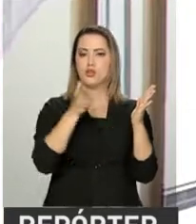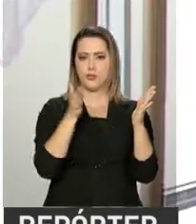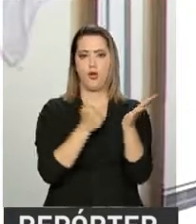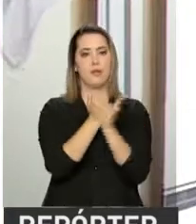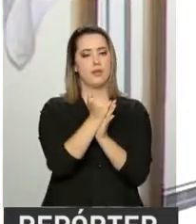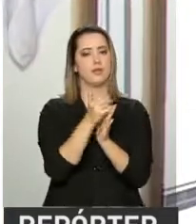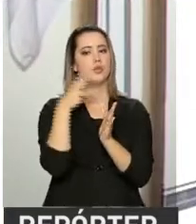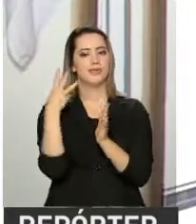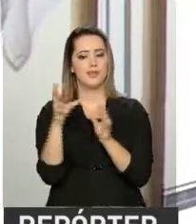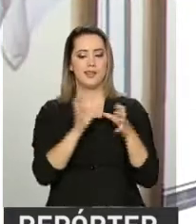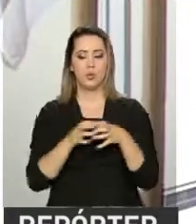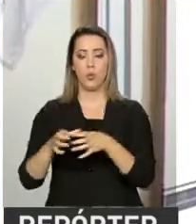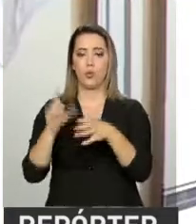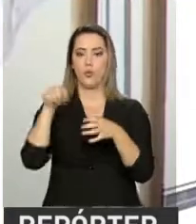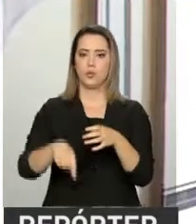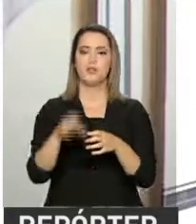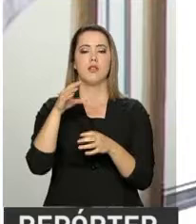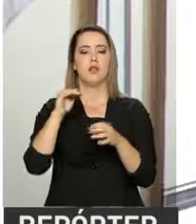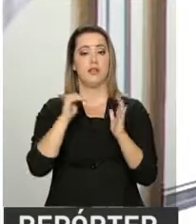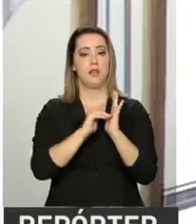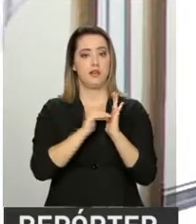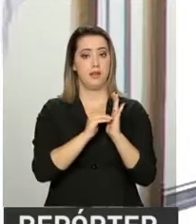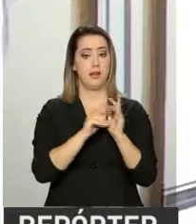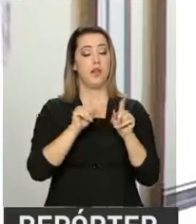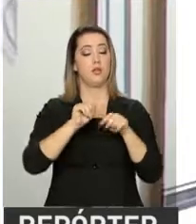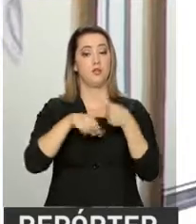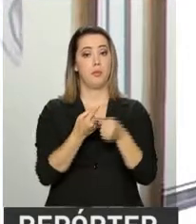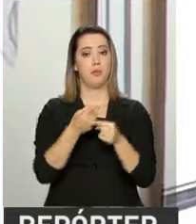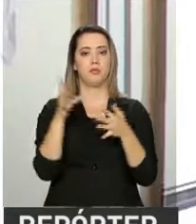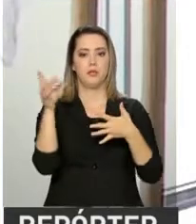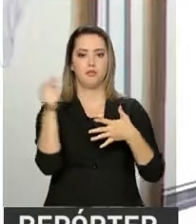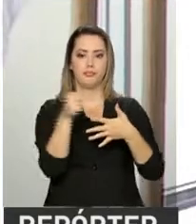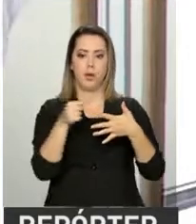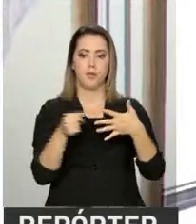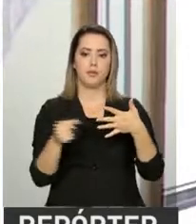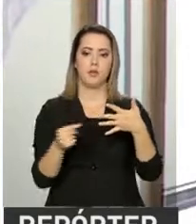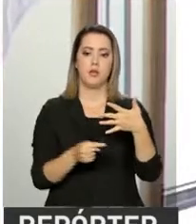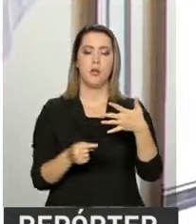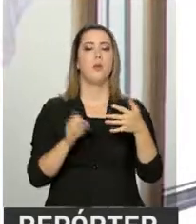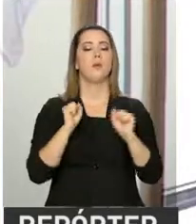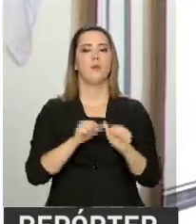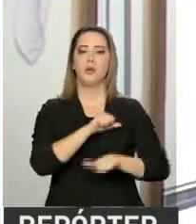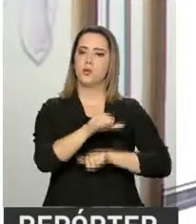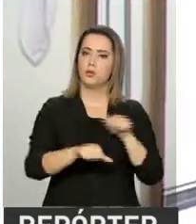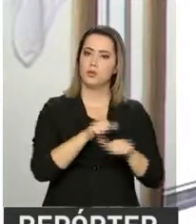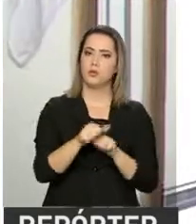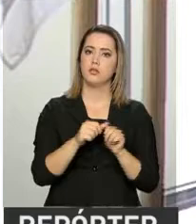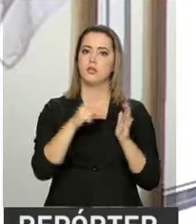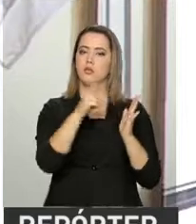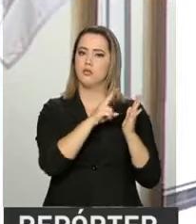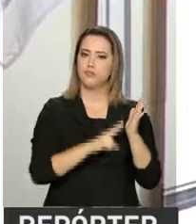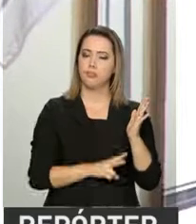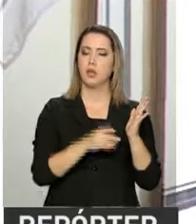e por três comissões aqui no Senado, e na sequência estes destaques que podem alterar o texto original.